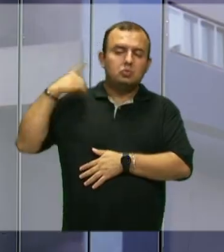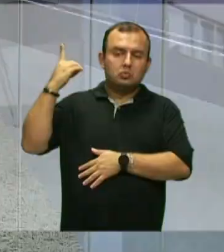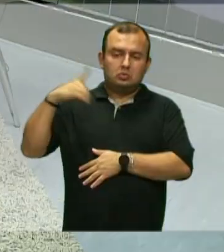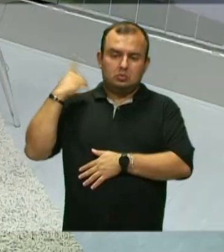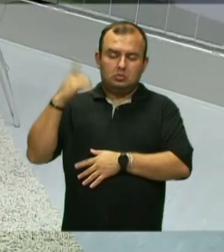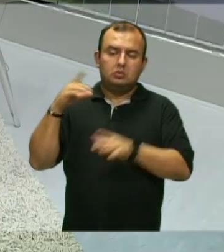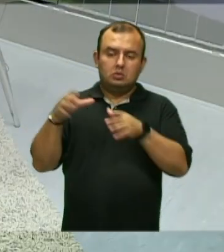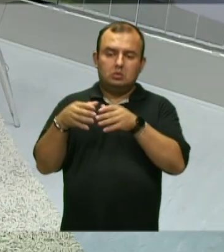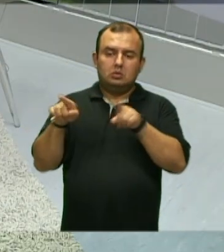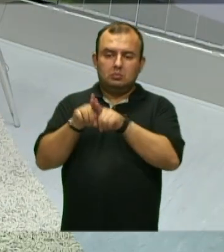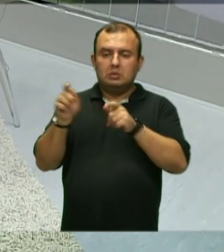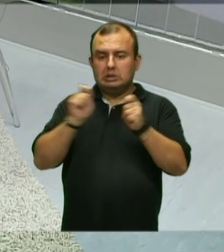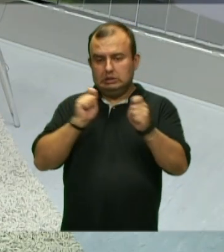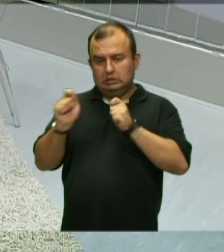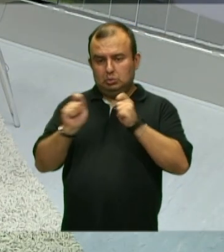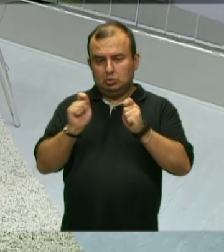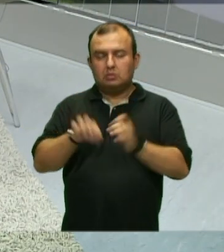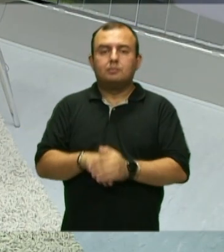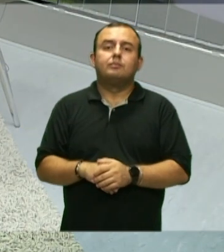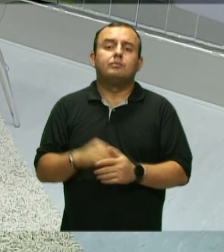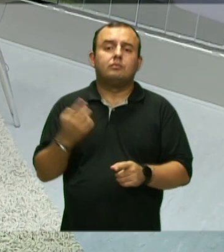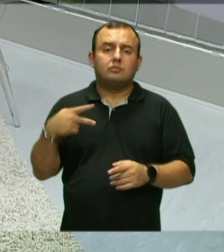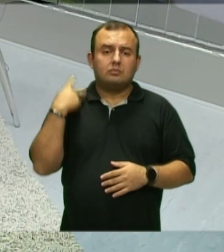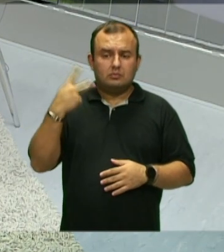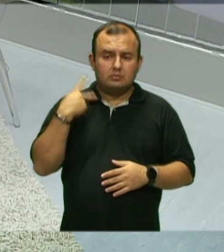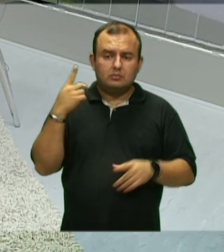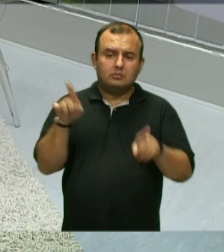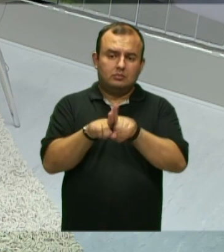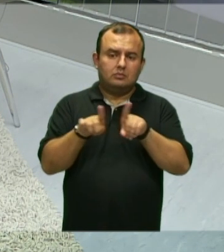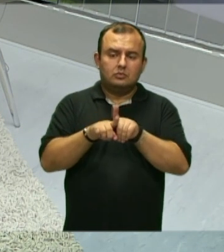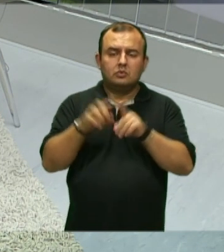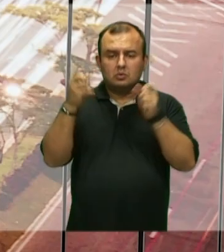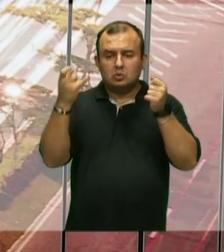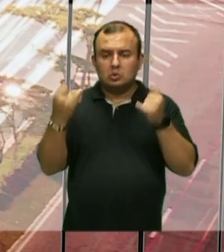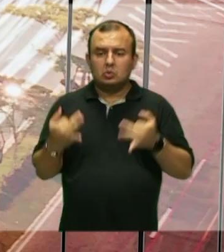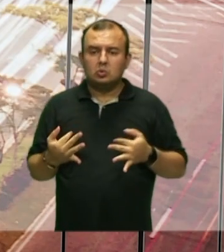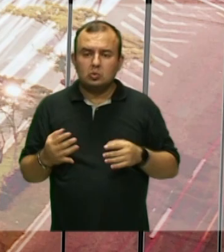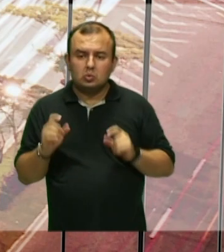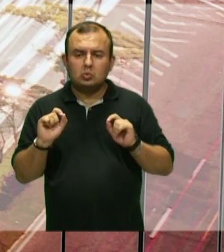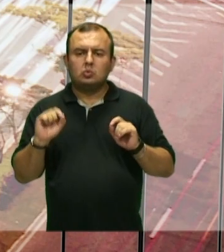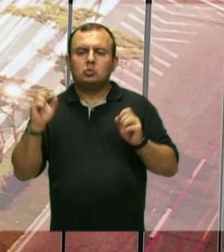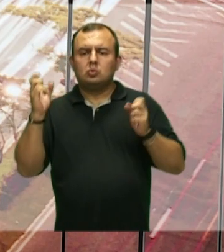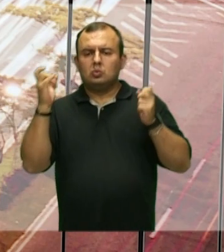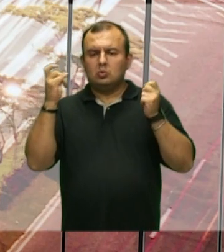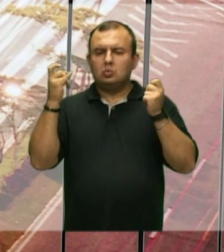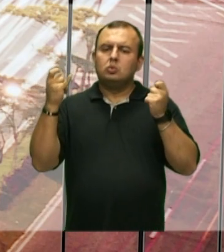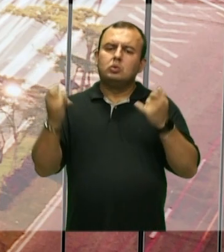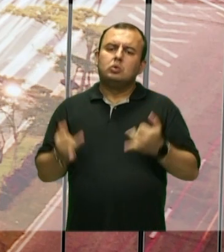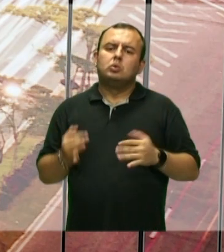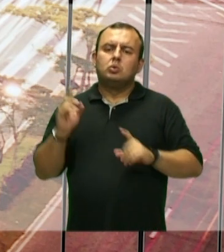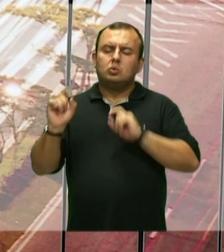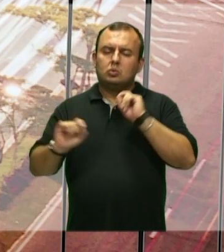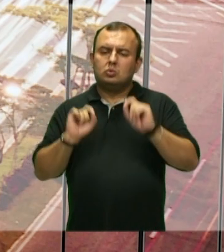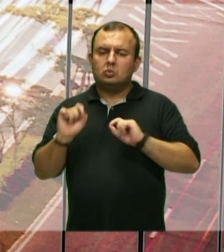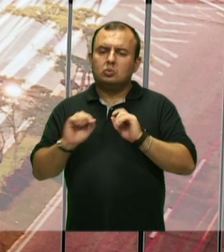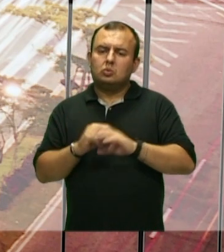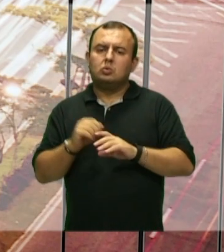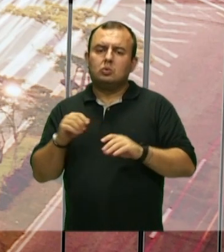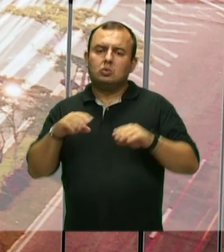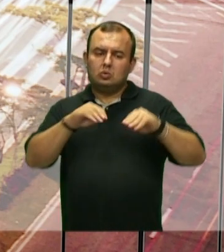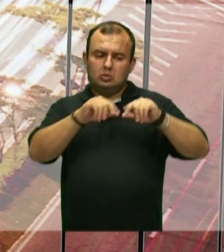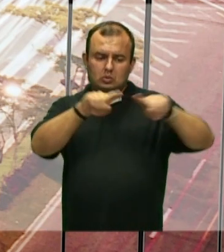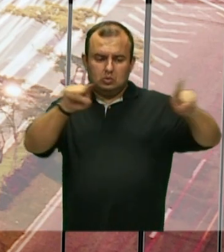de toda a sua assessoria. Vereador, o senhor também tem falado a respeito dos